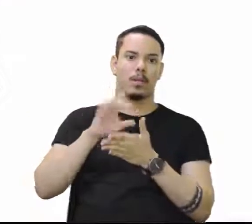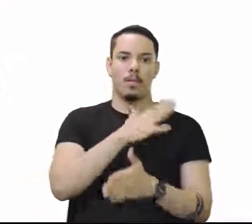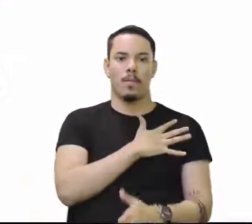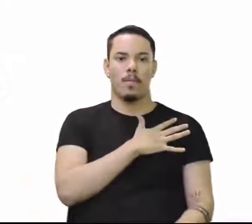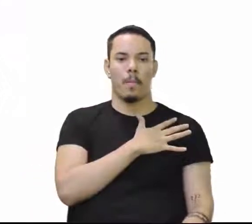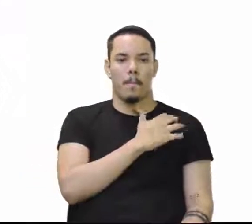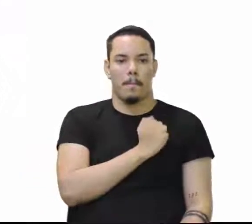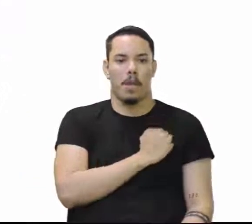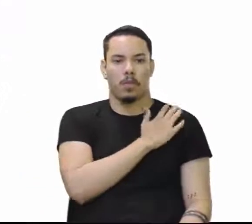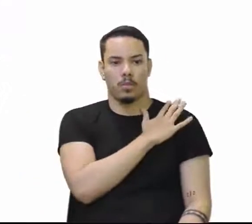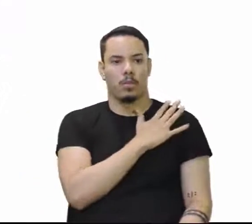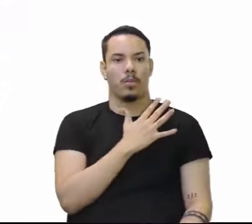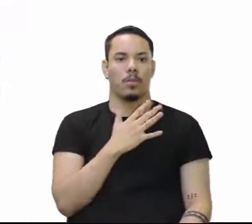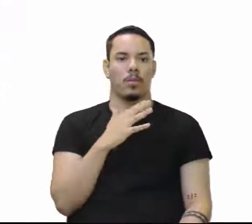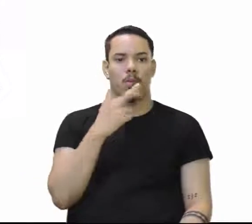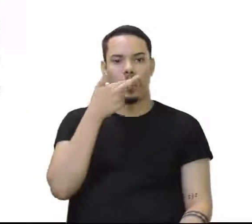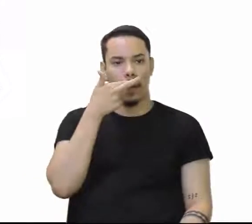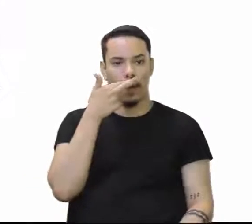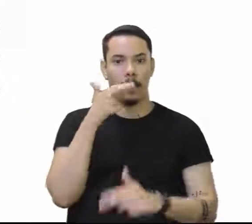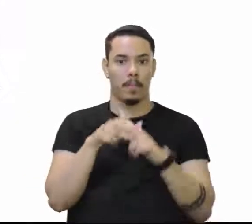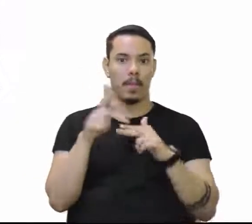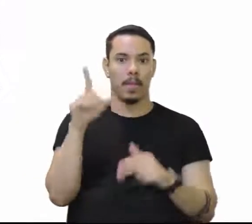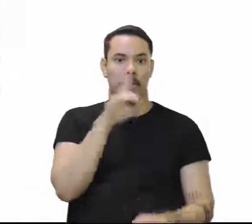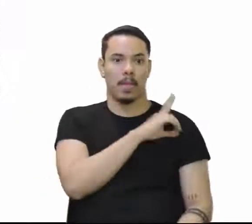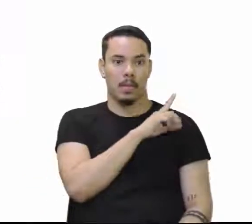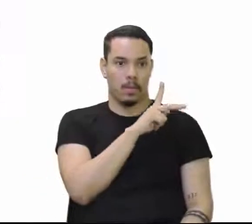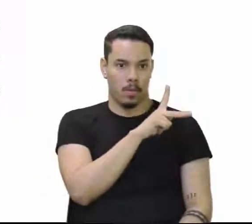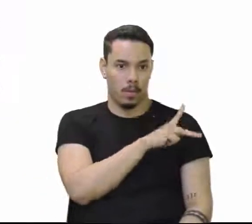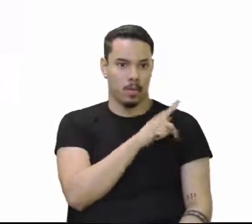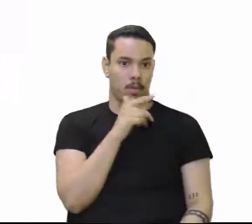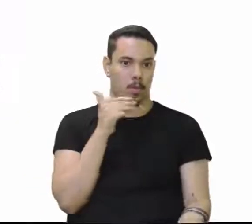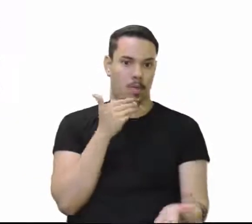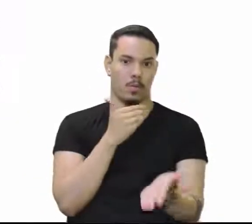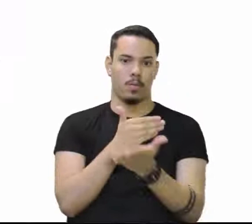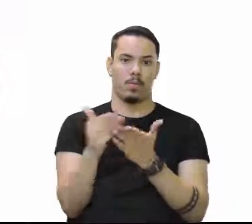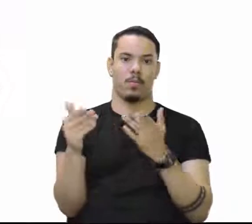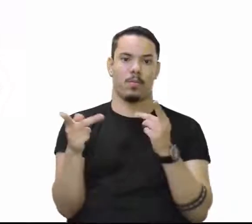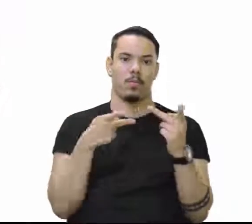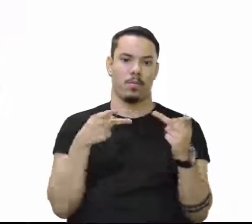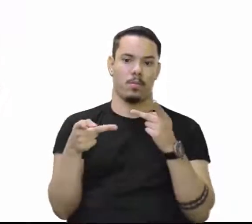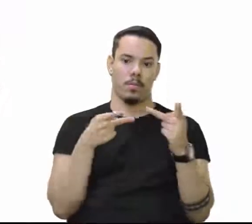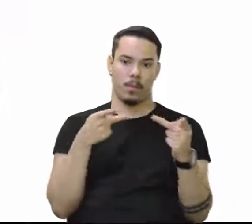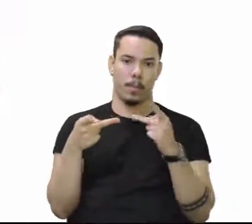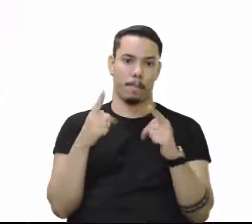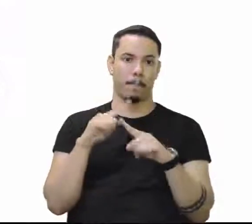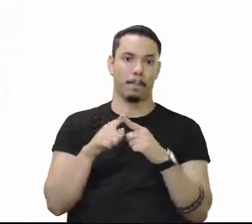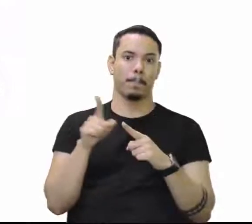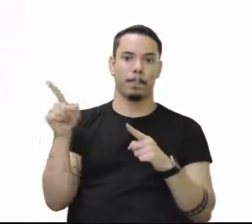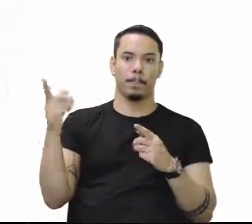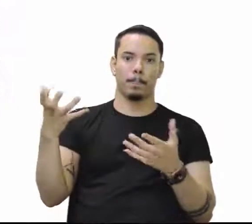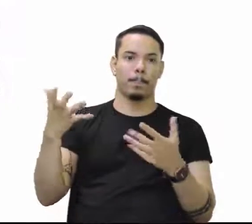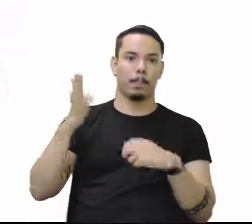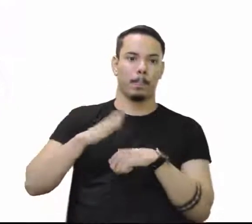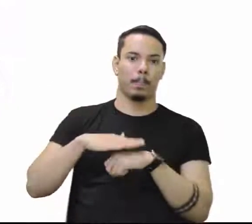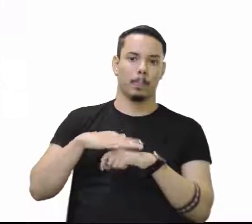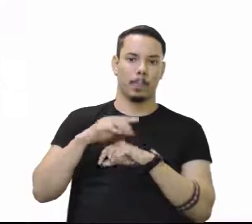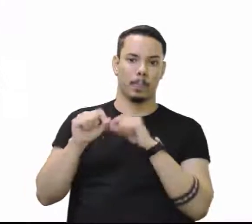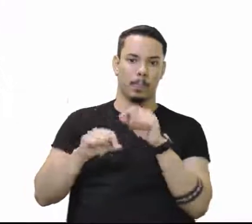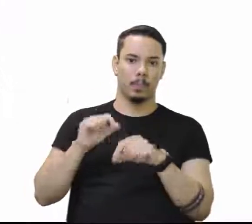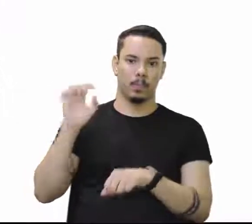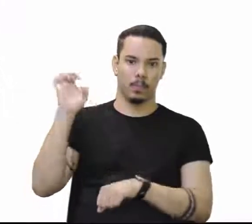Aí ele, enquanto deputado federal, ele começa esse projeto. Ele queria que o